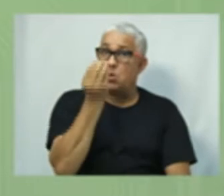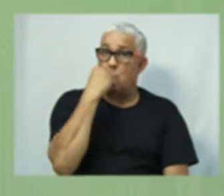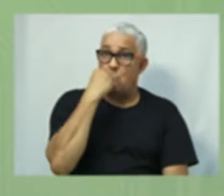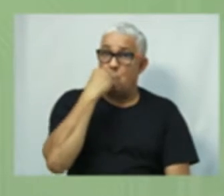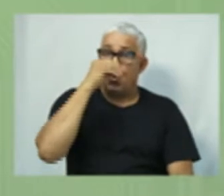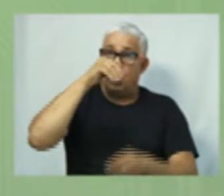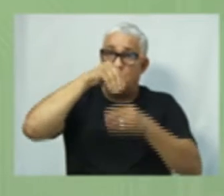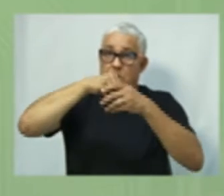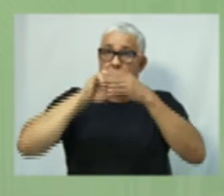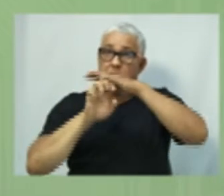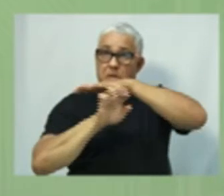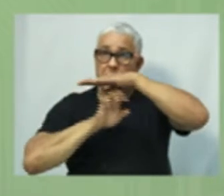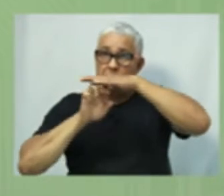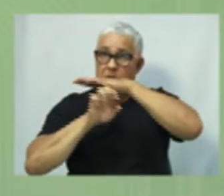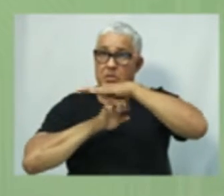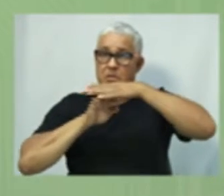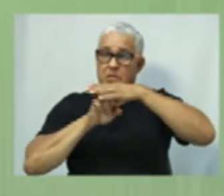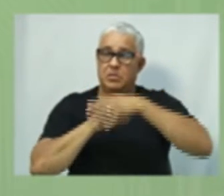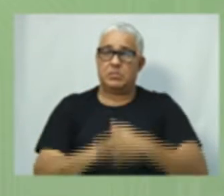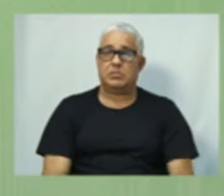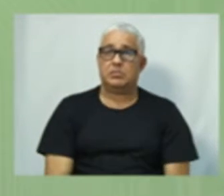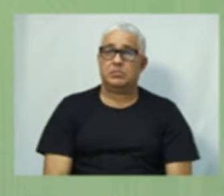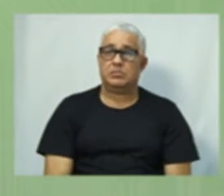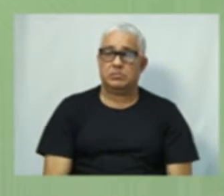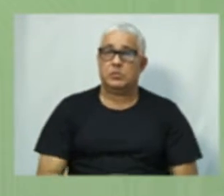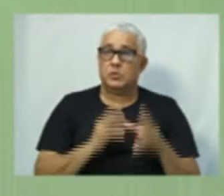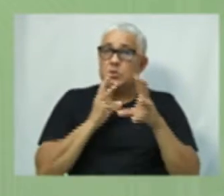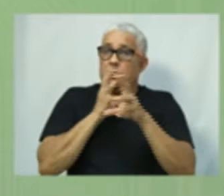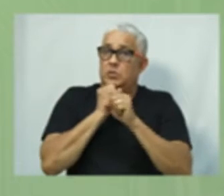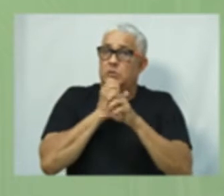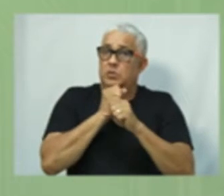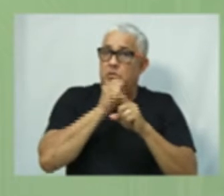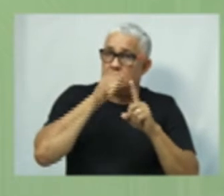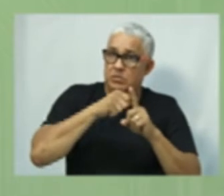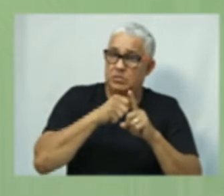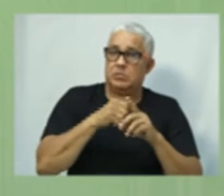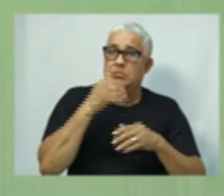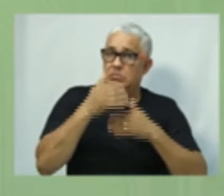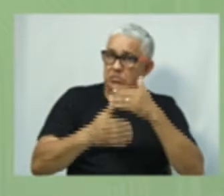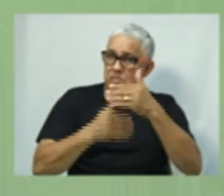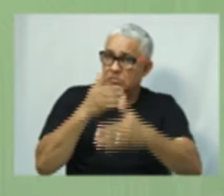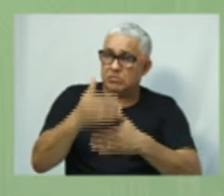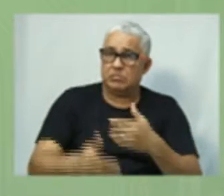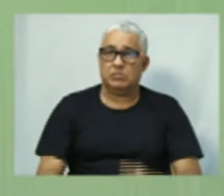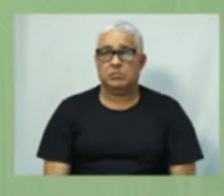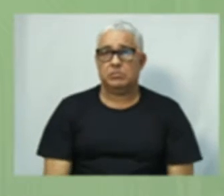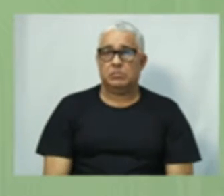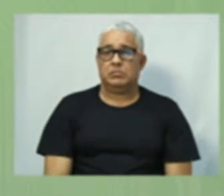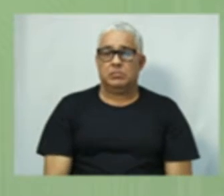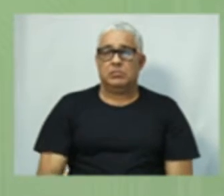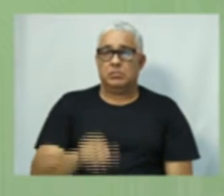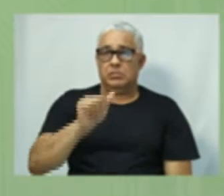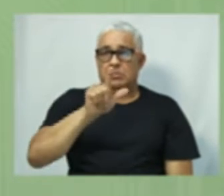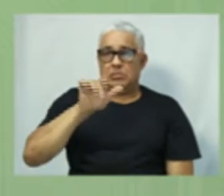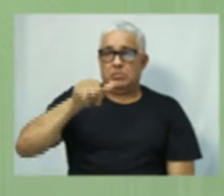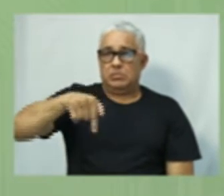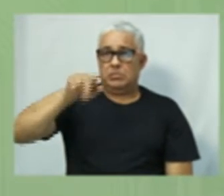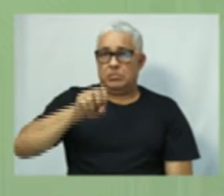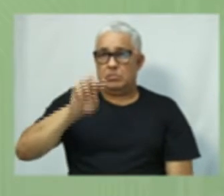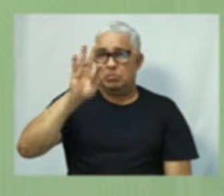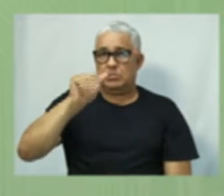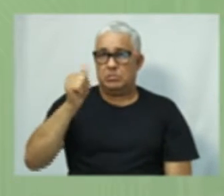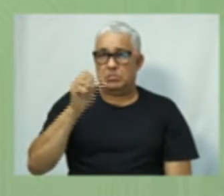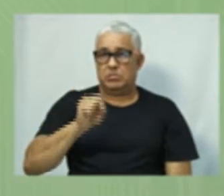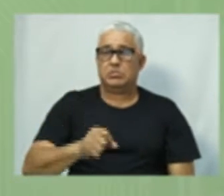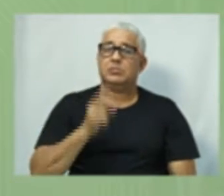empresa, o quanto ela acumulou naquele mês, né? E assim vai, né? As alíquotas do imposto de renda do CSL